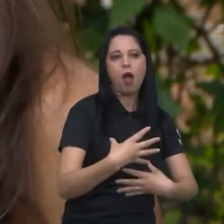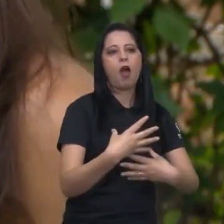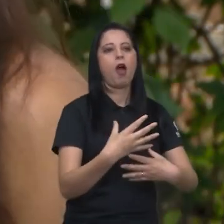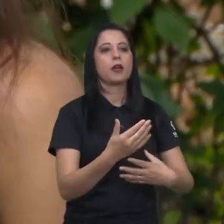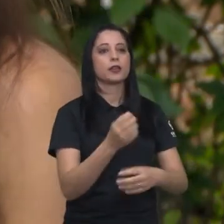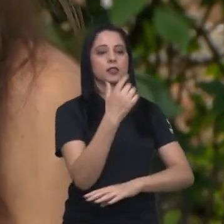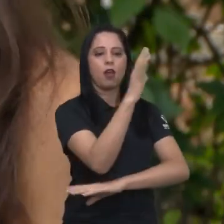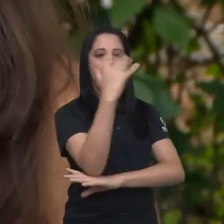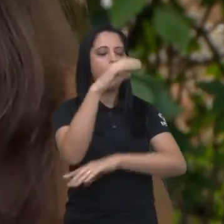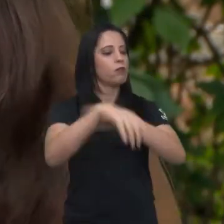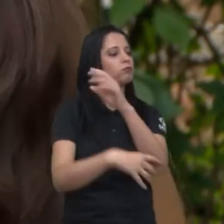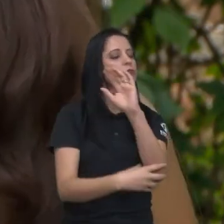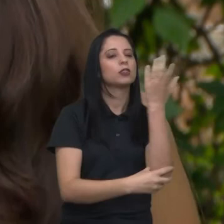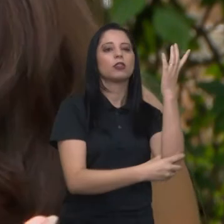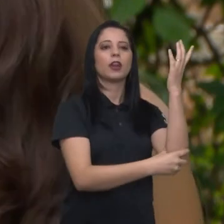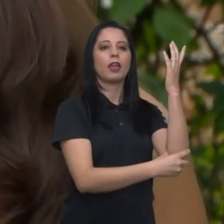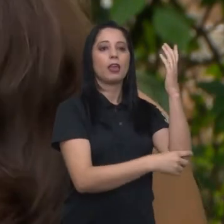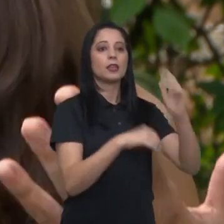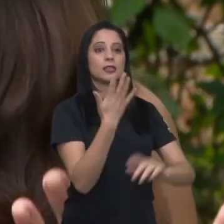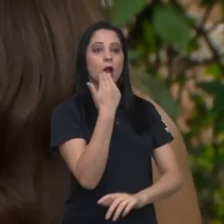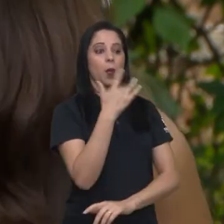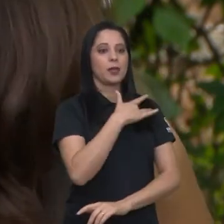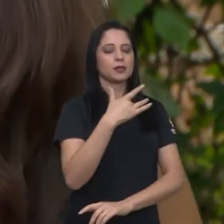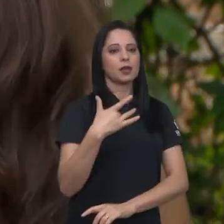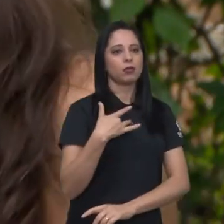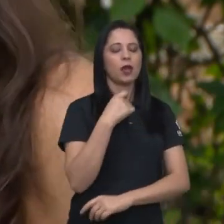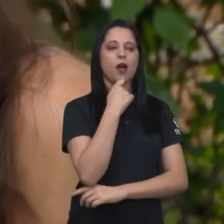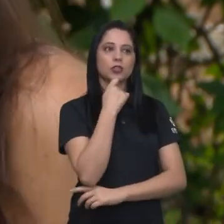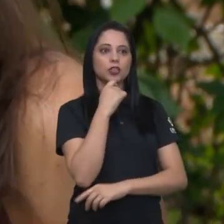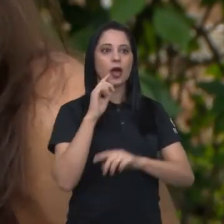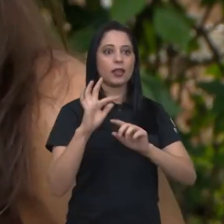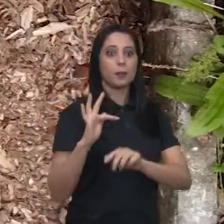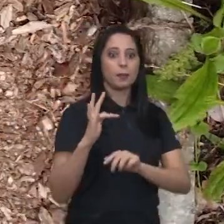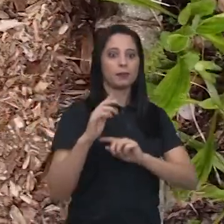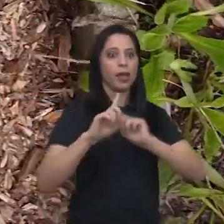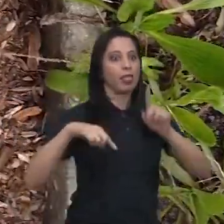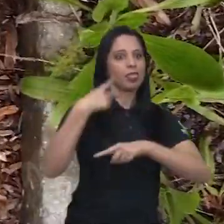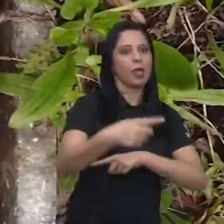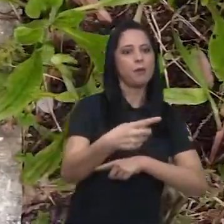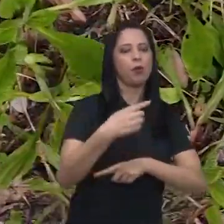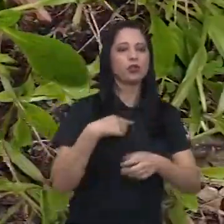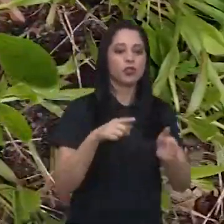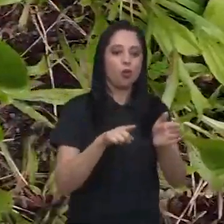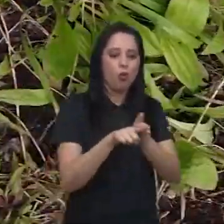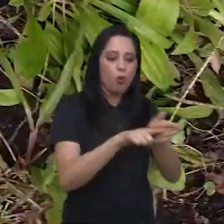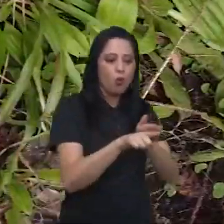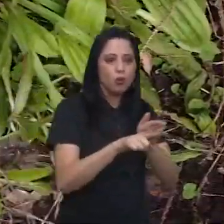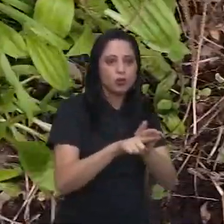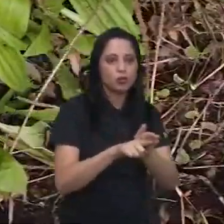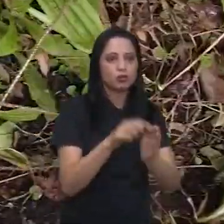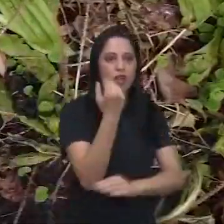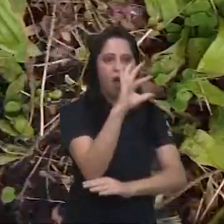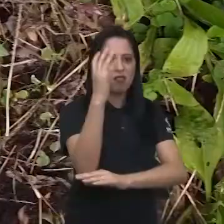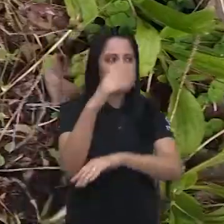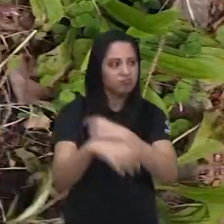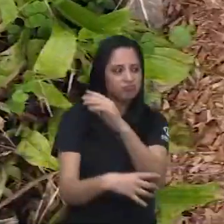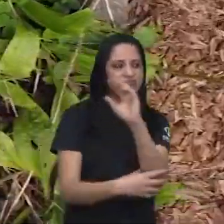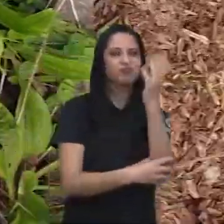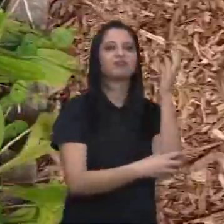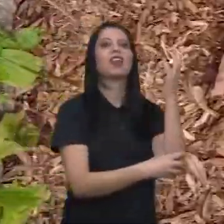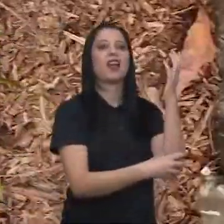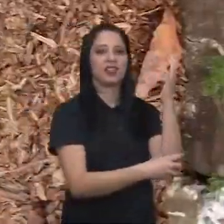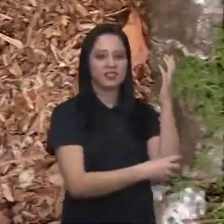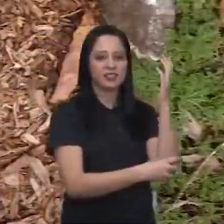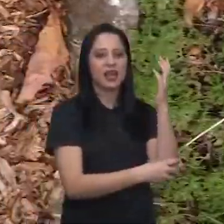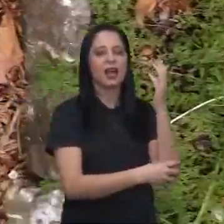dos alimentos. E com isso eu fui estudar geografia e meio ambiente. Eu lidava com essa coisa das hortas escolares,